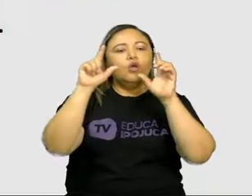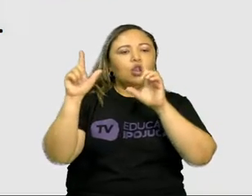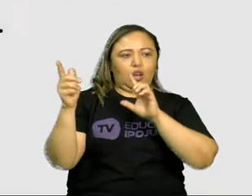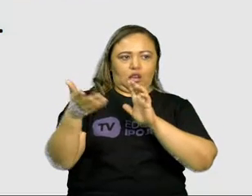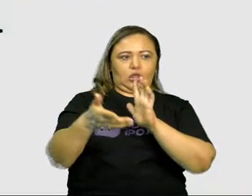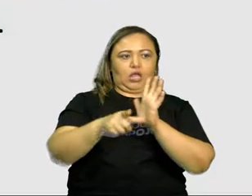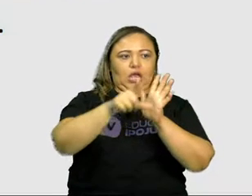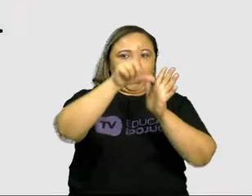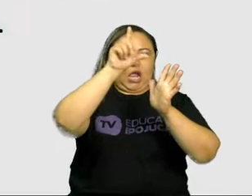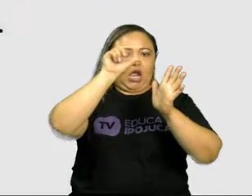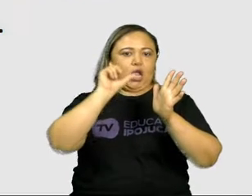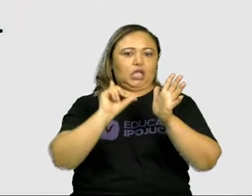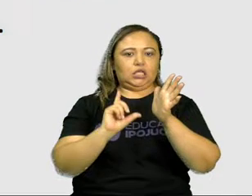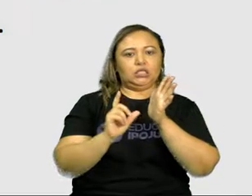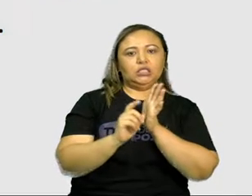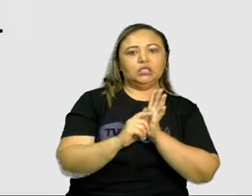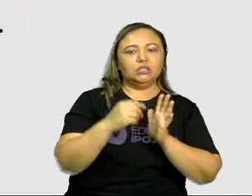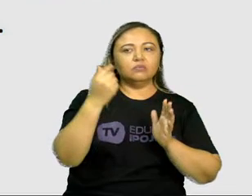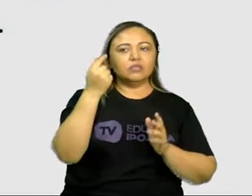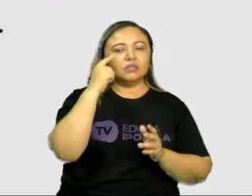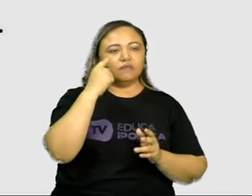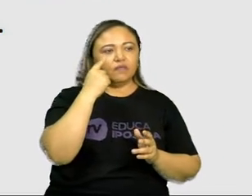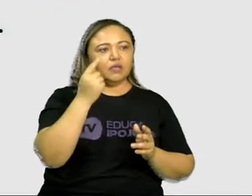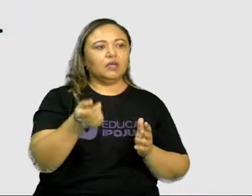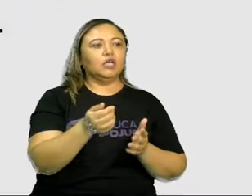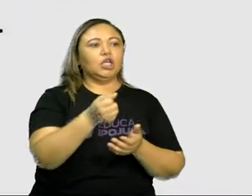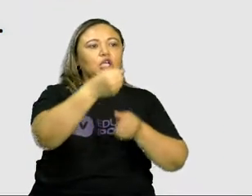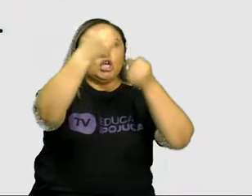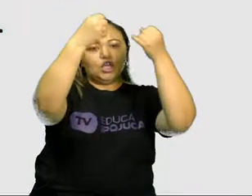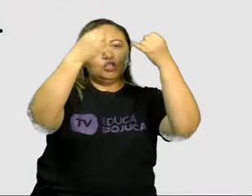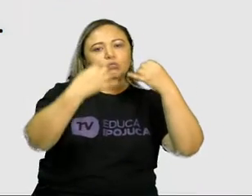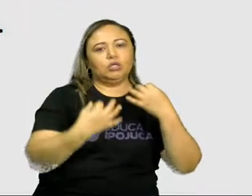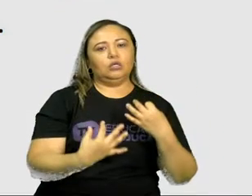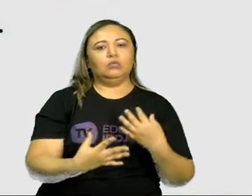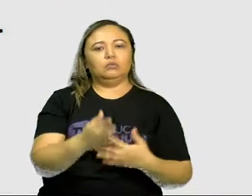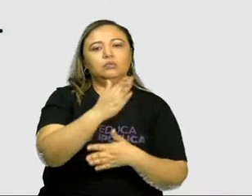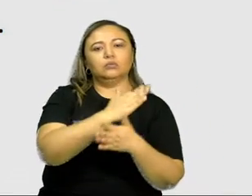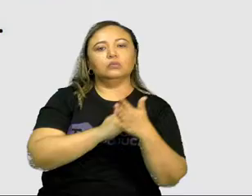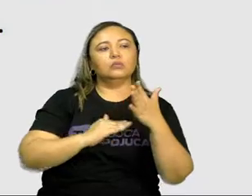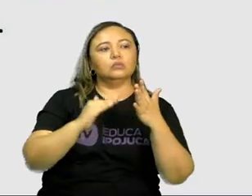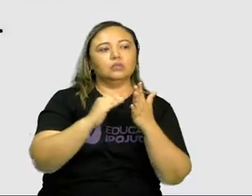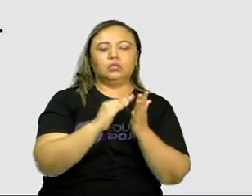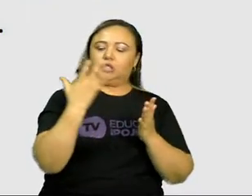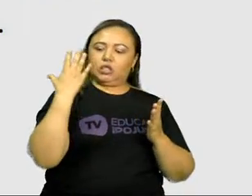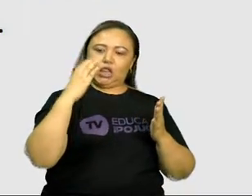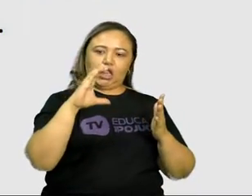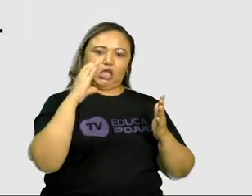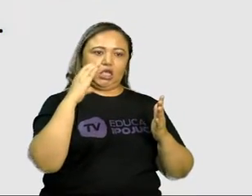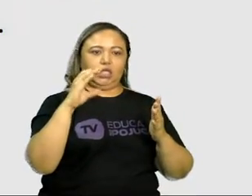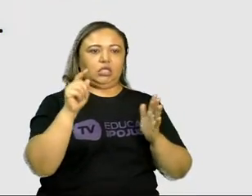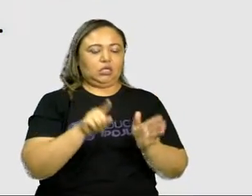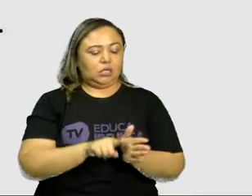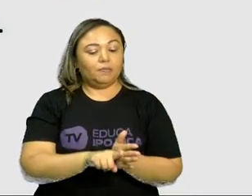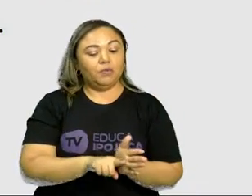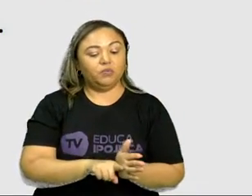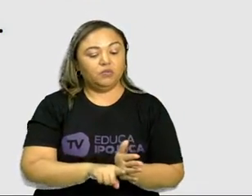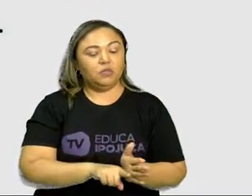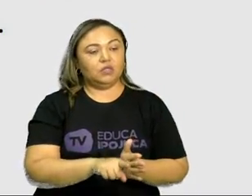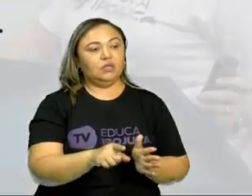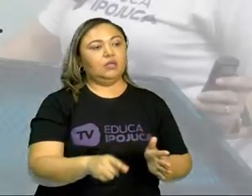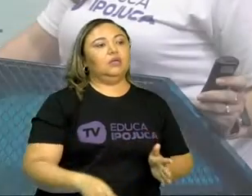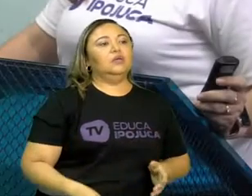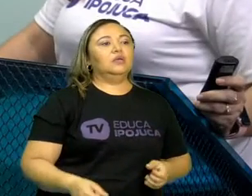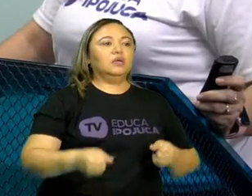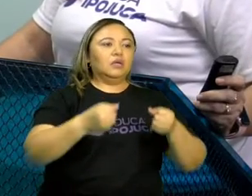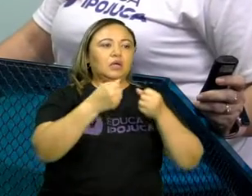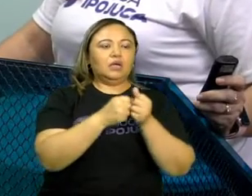restante do texto, se a gente observar, você vai ver toda a explicação científica da pesquisa. Então, a